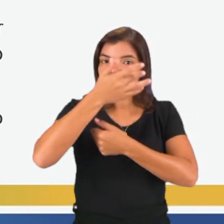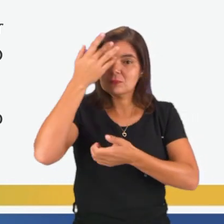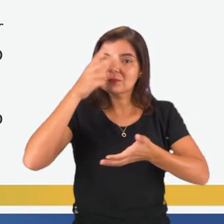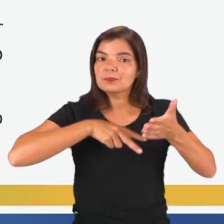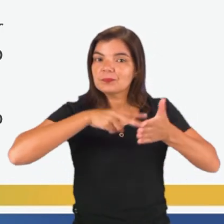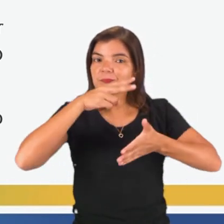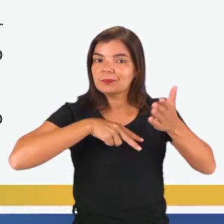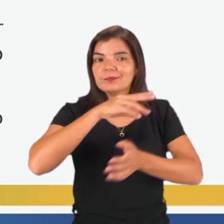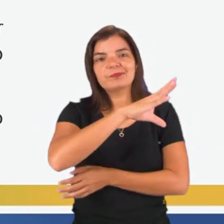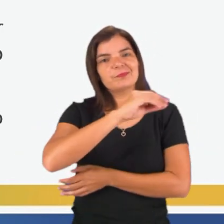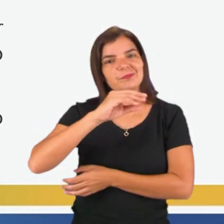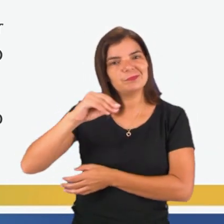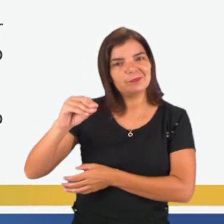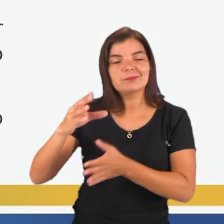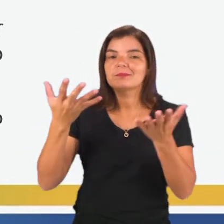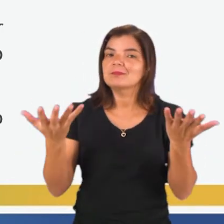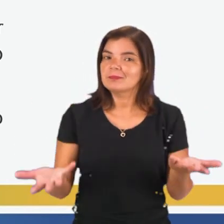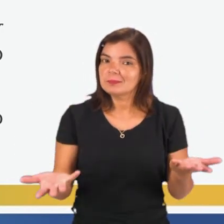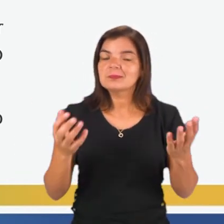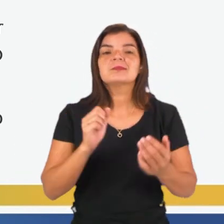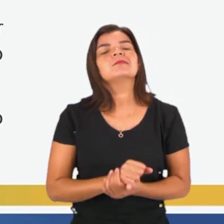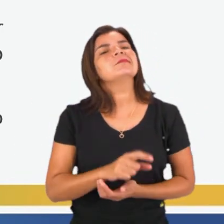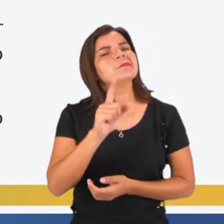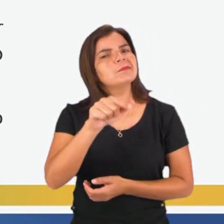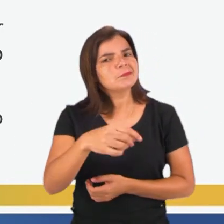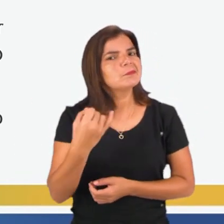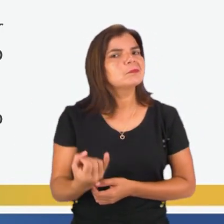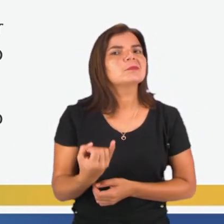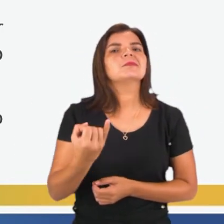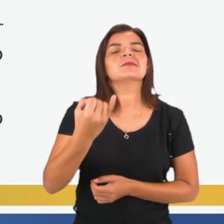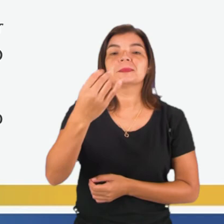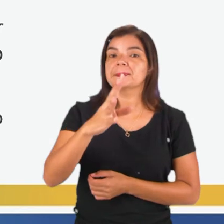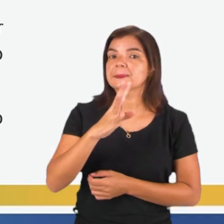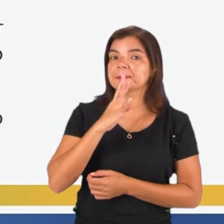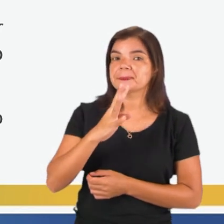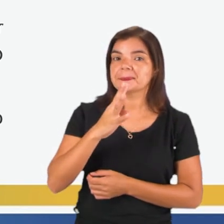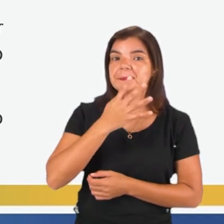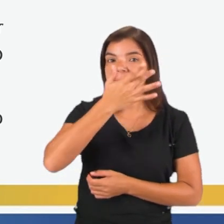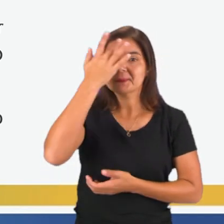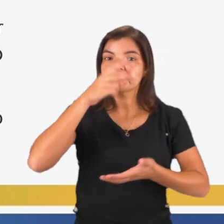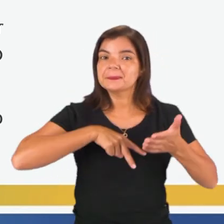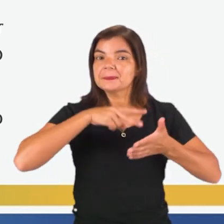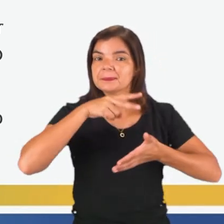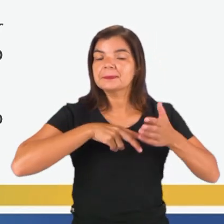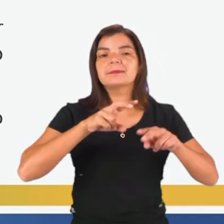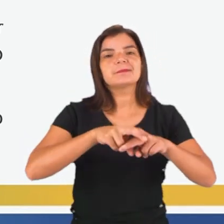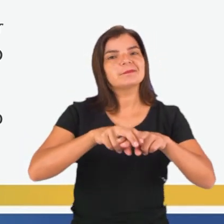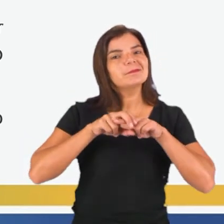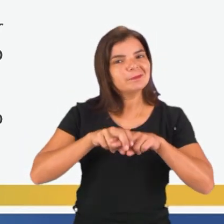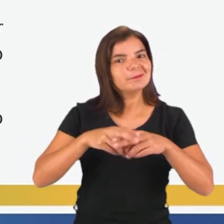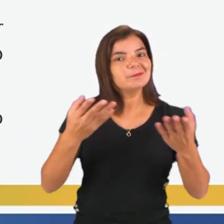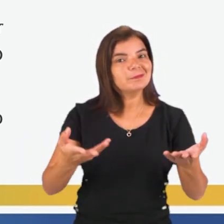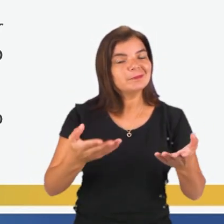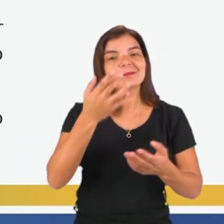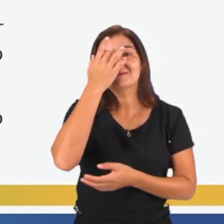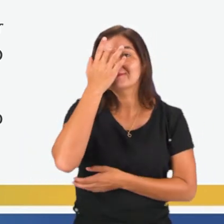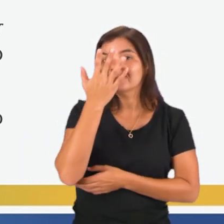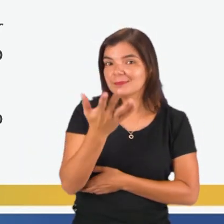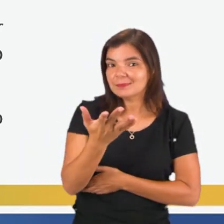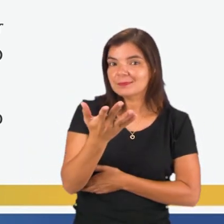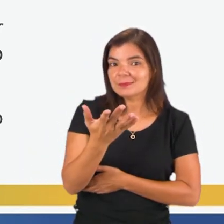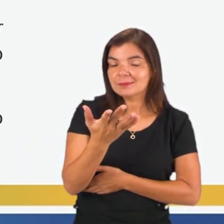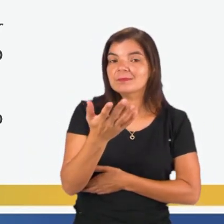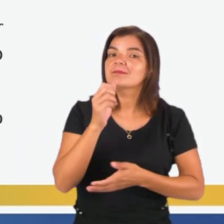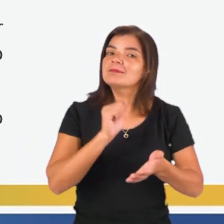esse público. Dessa maneira, é muito importante conhecer nossos leitores, por isso, facilitará